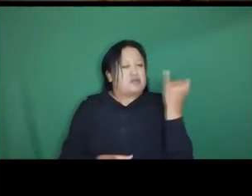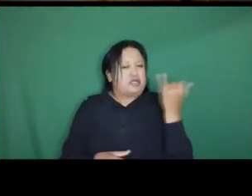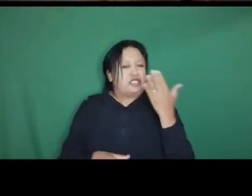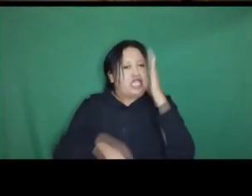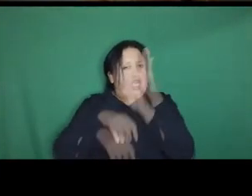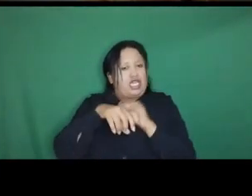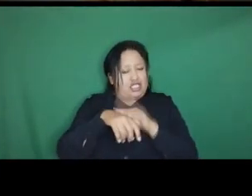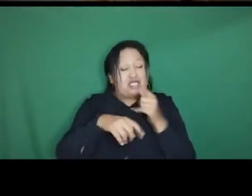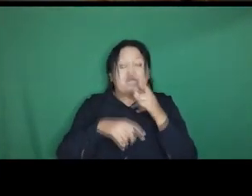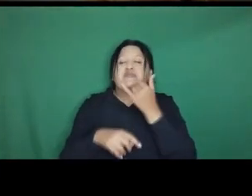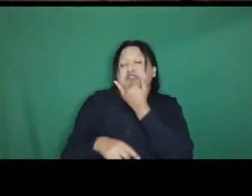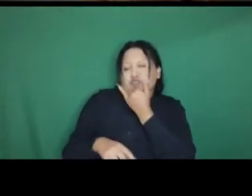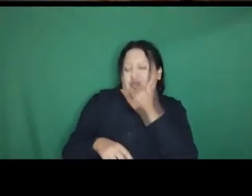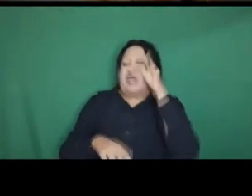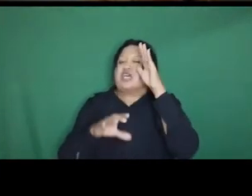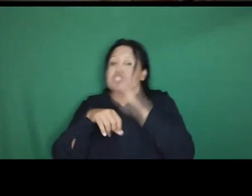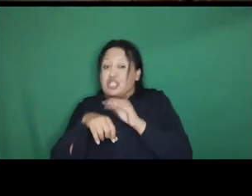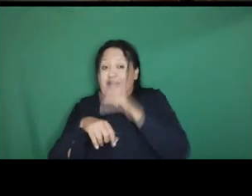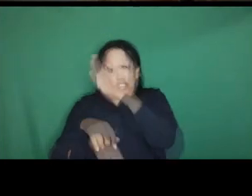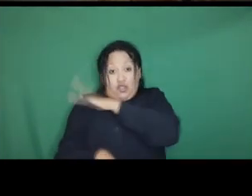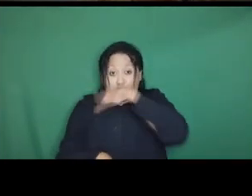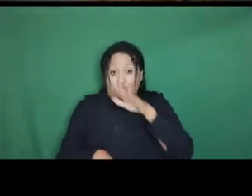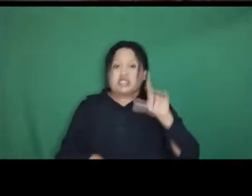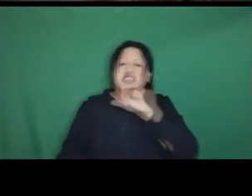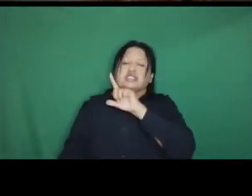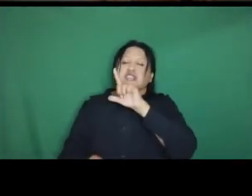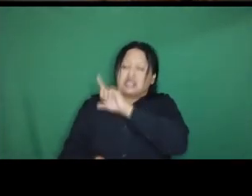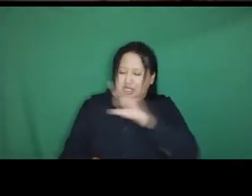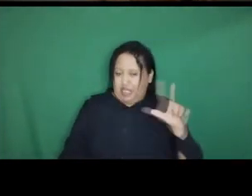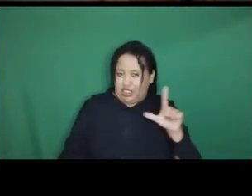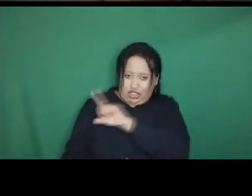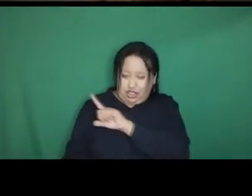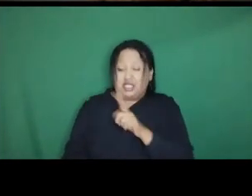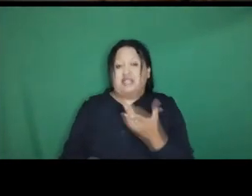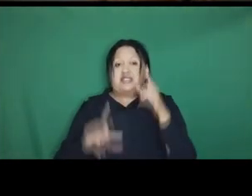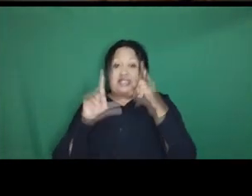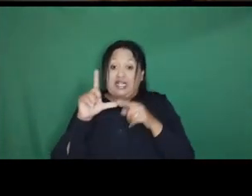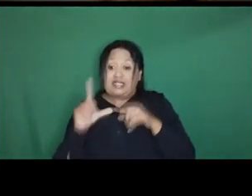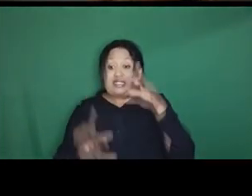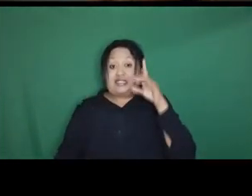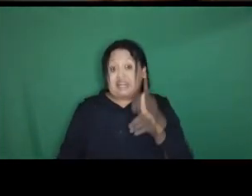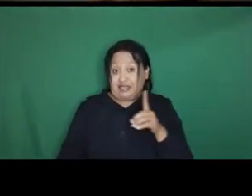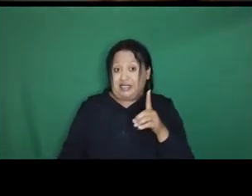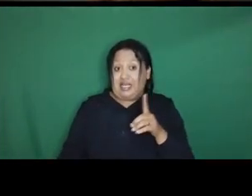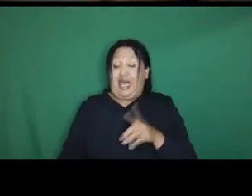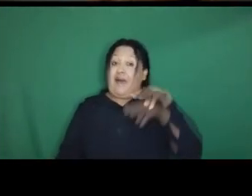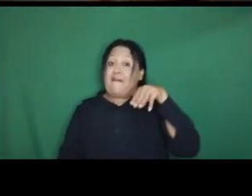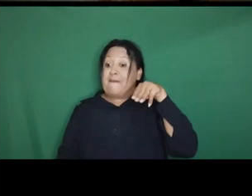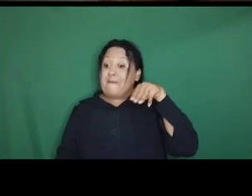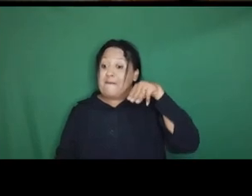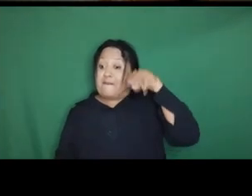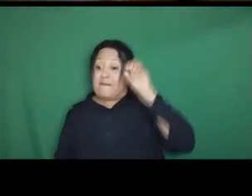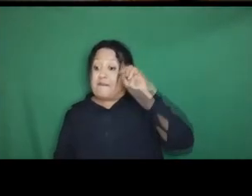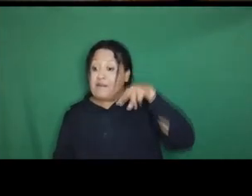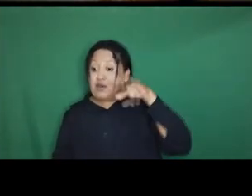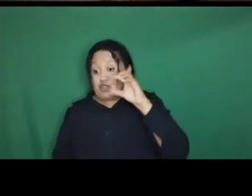perdão ser as chamadas ondas de leis na letra D as Monções a gente quando fala emoções